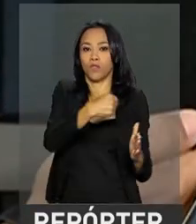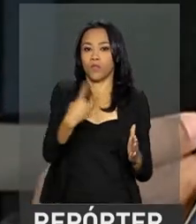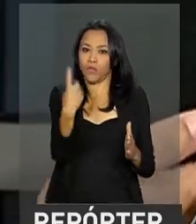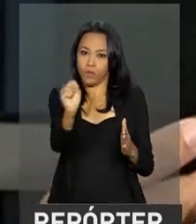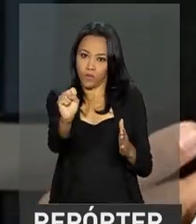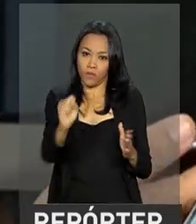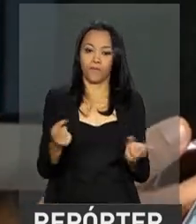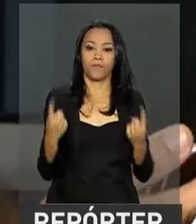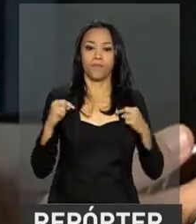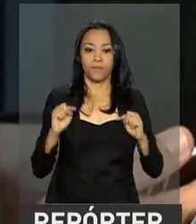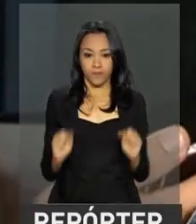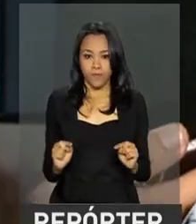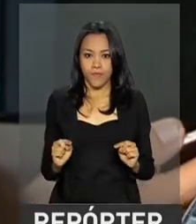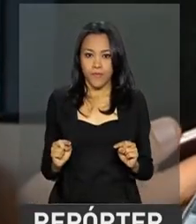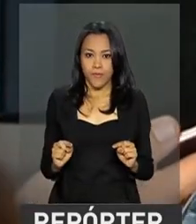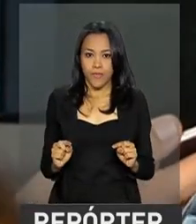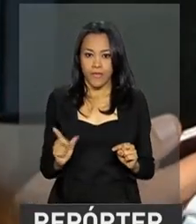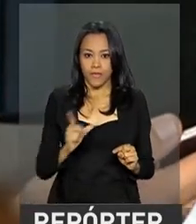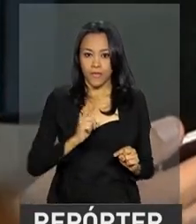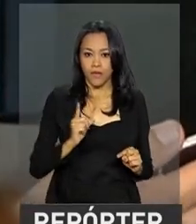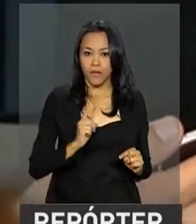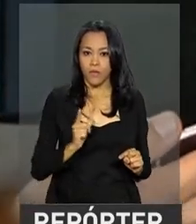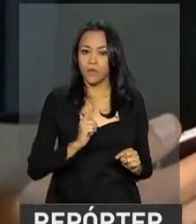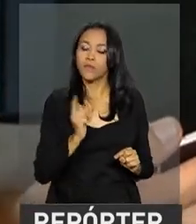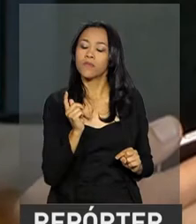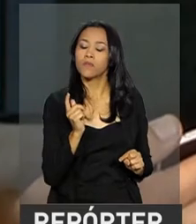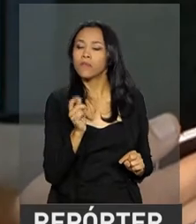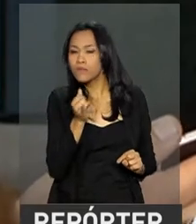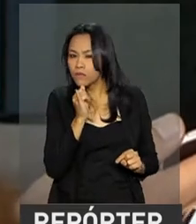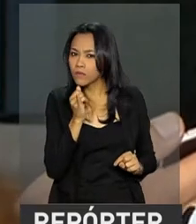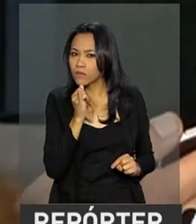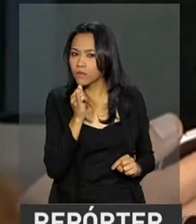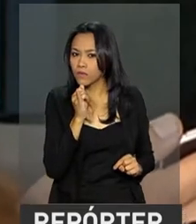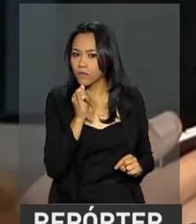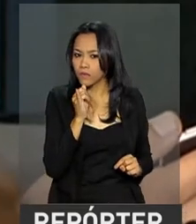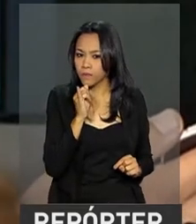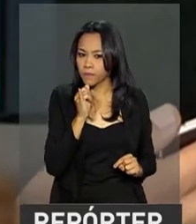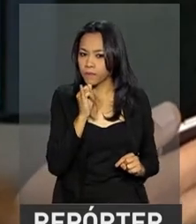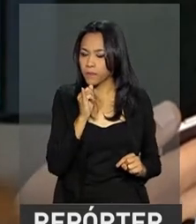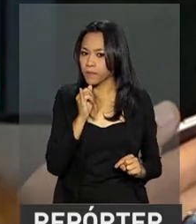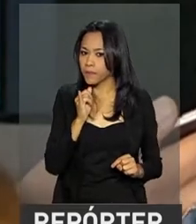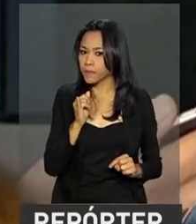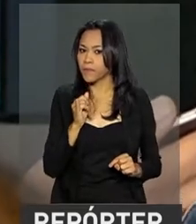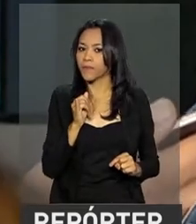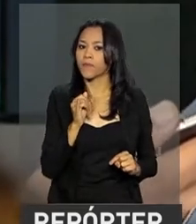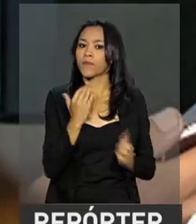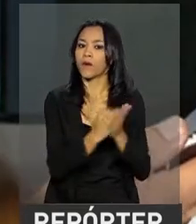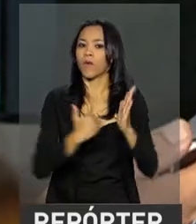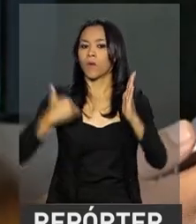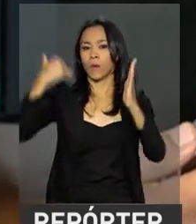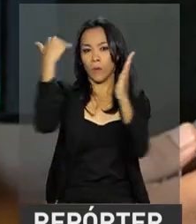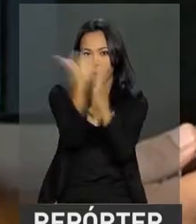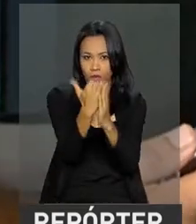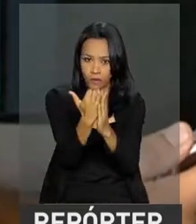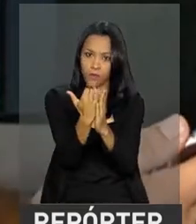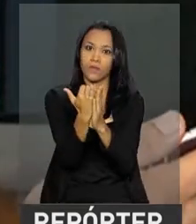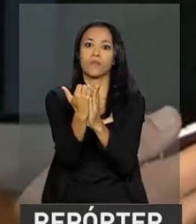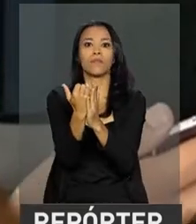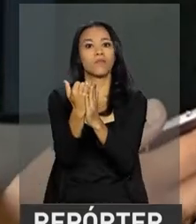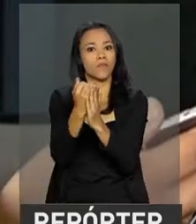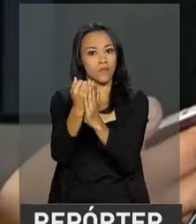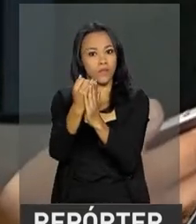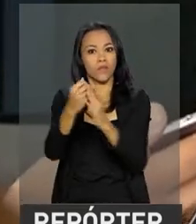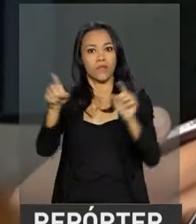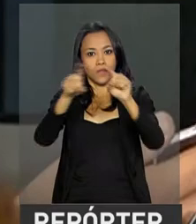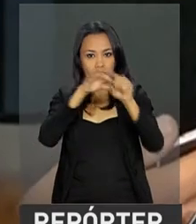nós estamos o por exemplo o o desligamento o aumento dos servidores públicos